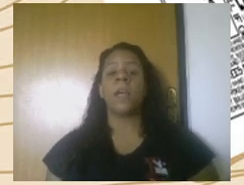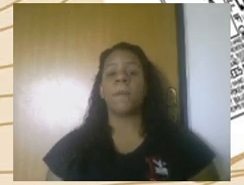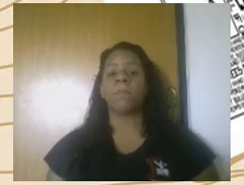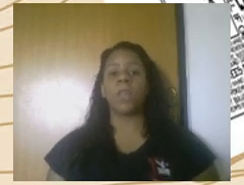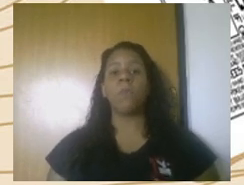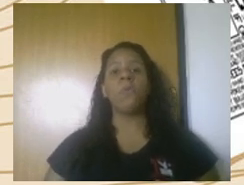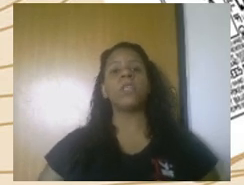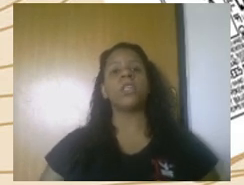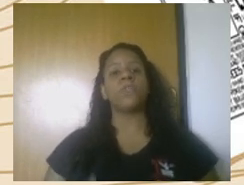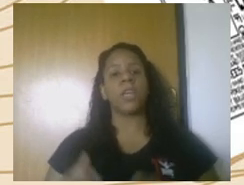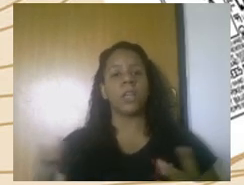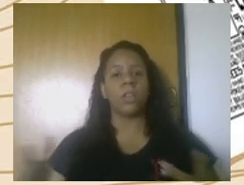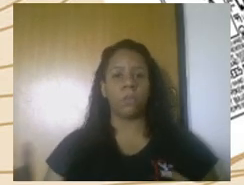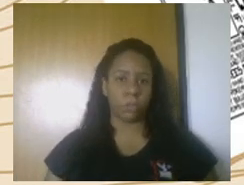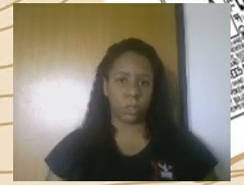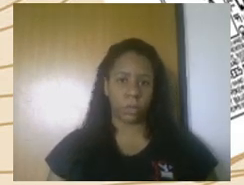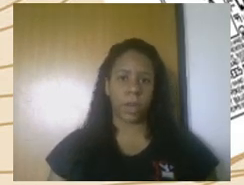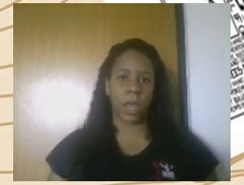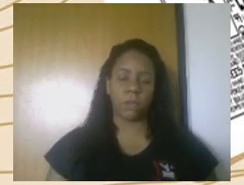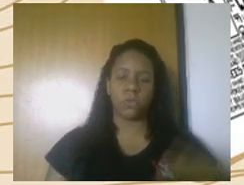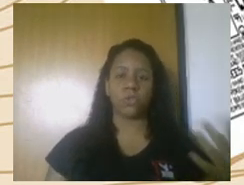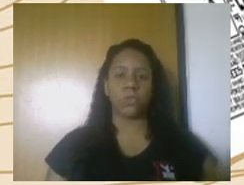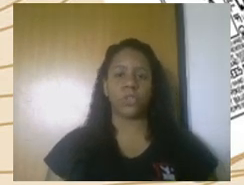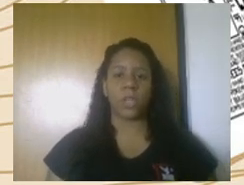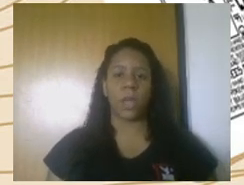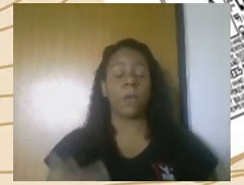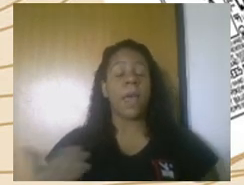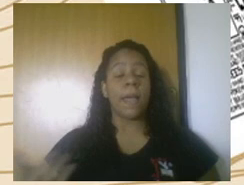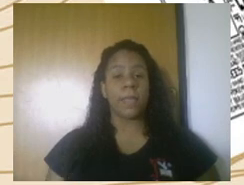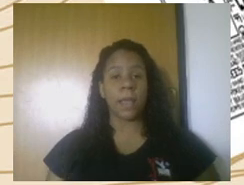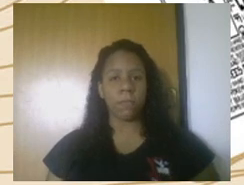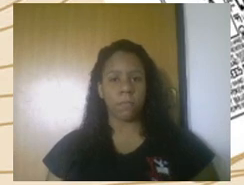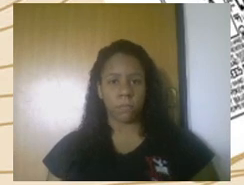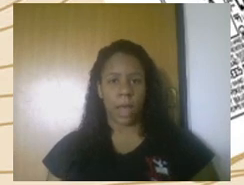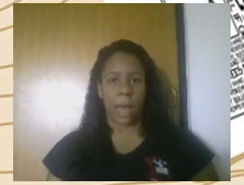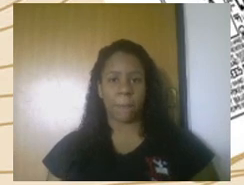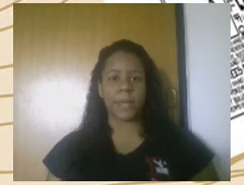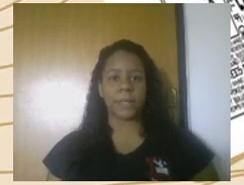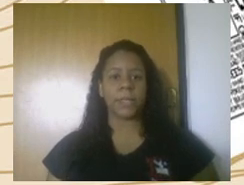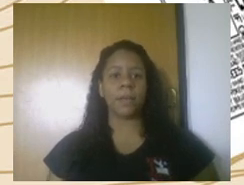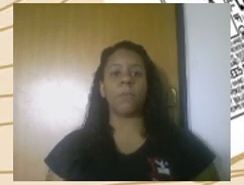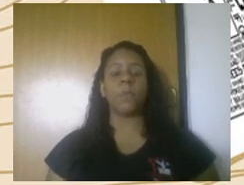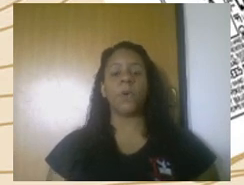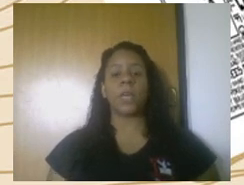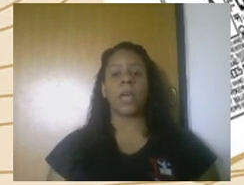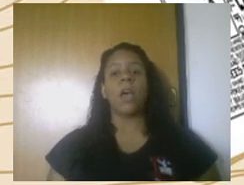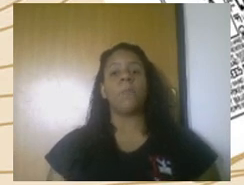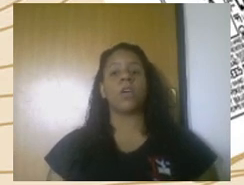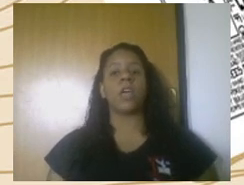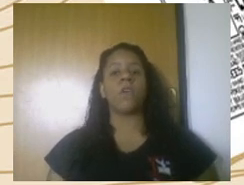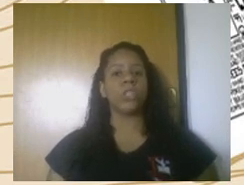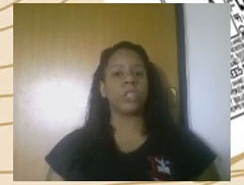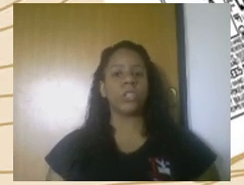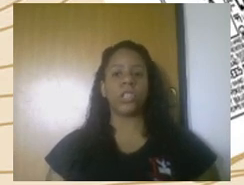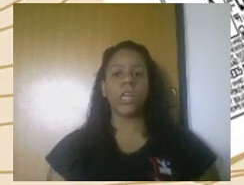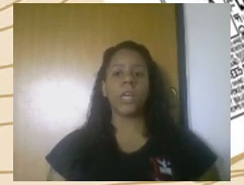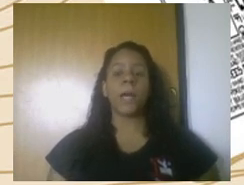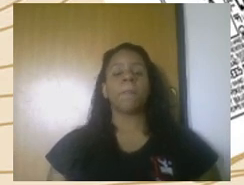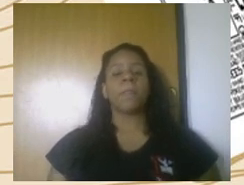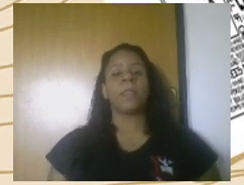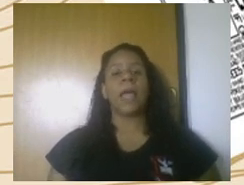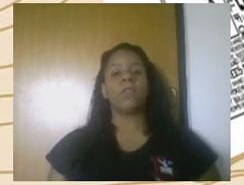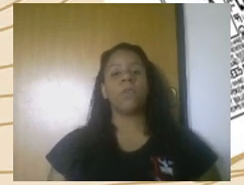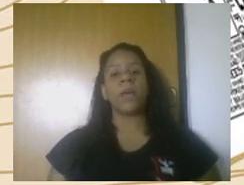notícias. Então, muitas fake news, né, nos últimos tempos têm aparecido. Por quê? Porque hoje em